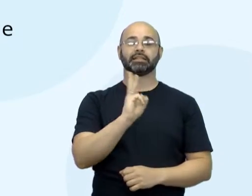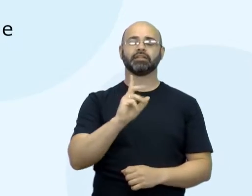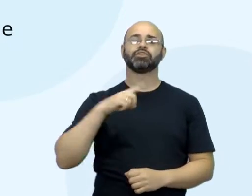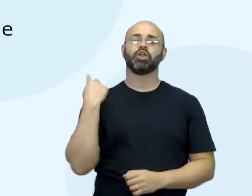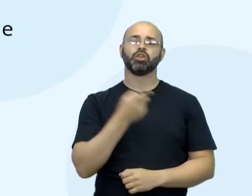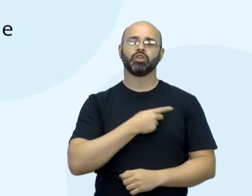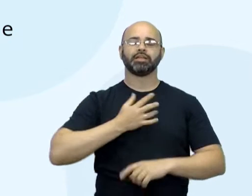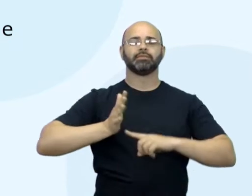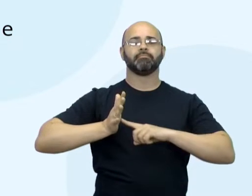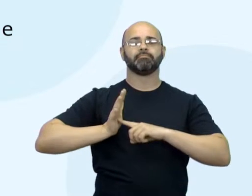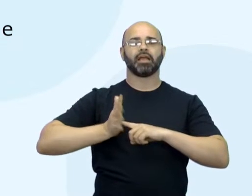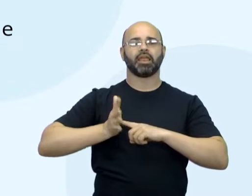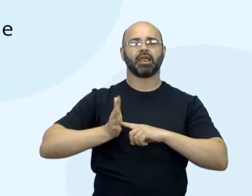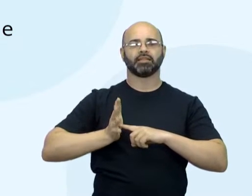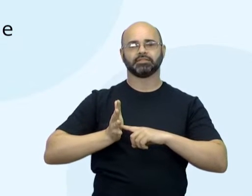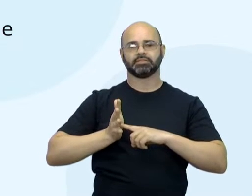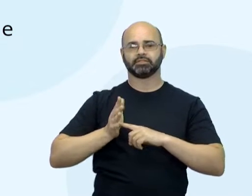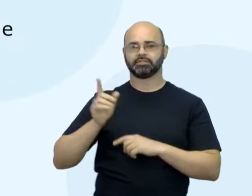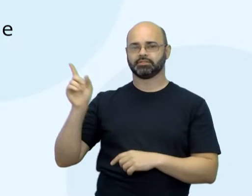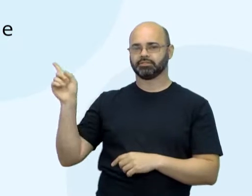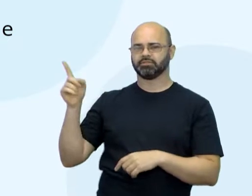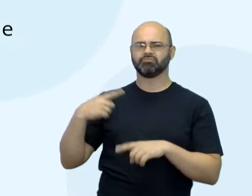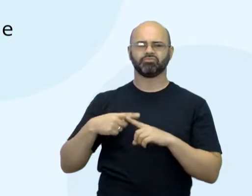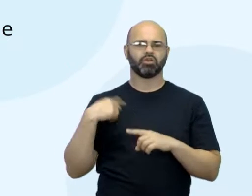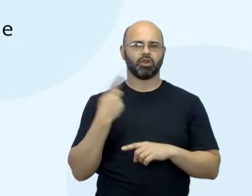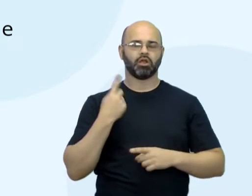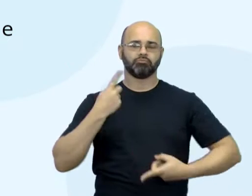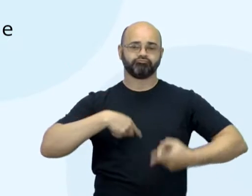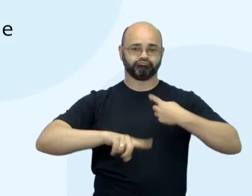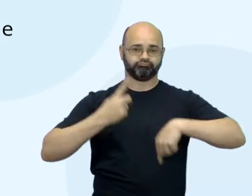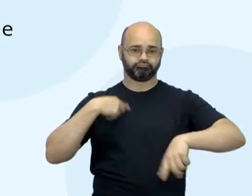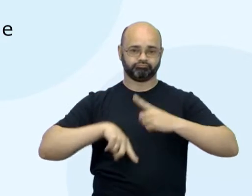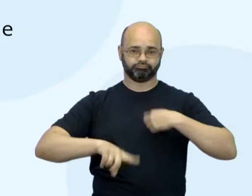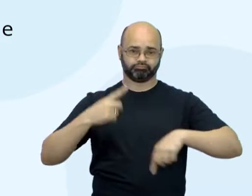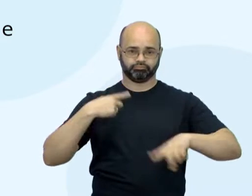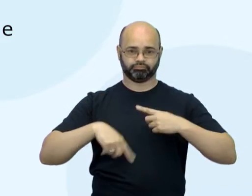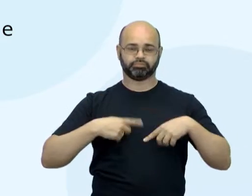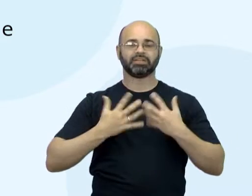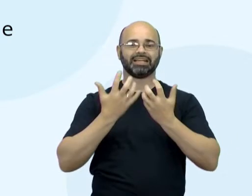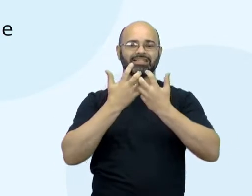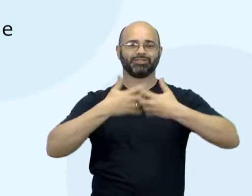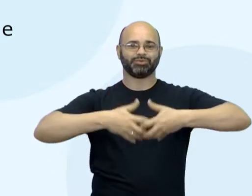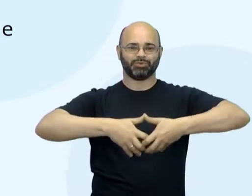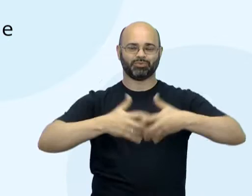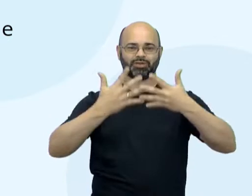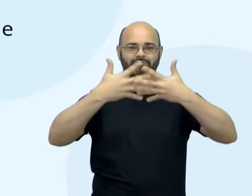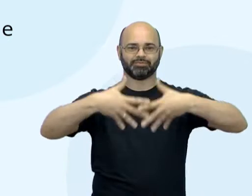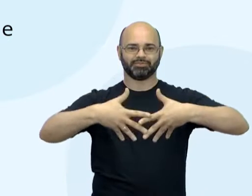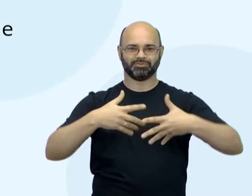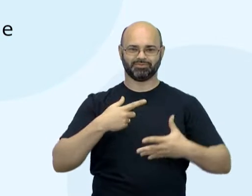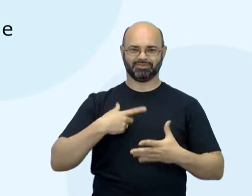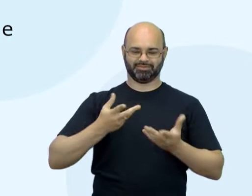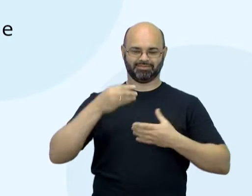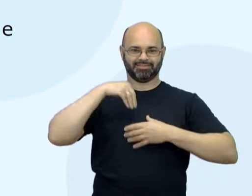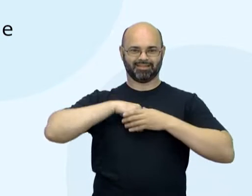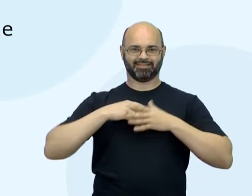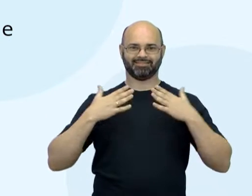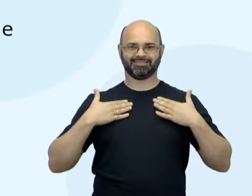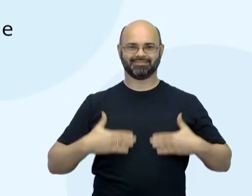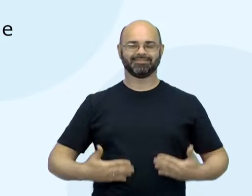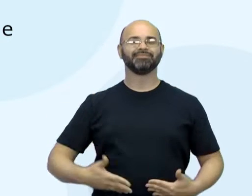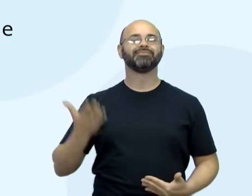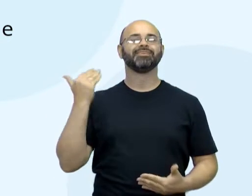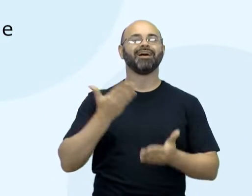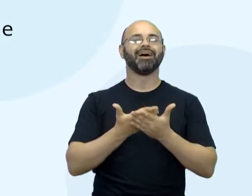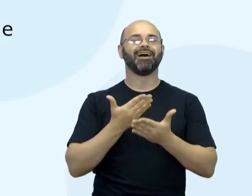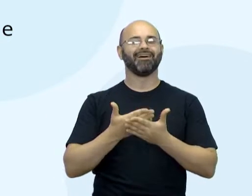vai fazer uma relação aí com o nosso funcionamento, com a nossa estrutura que está, como eu disse a vocês aí, nas aulas